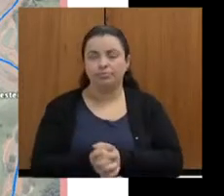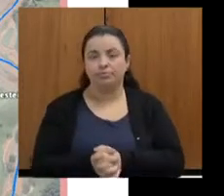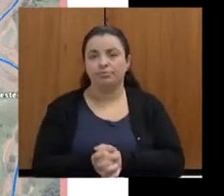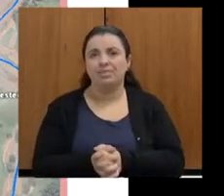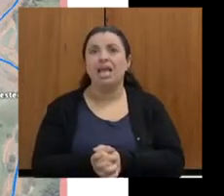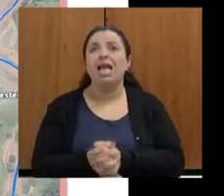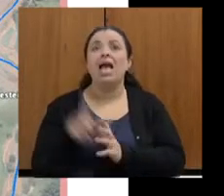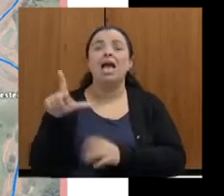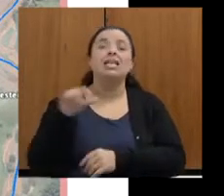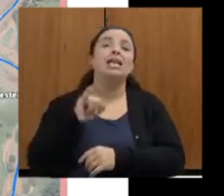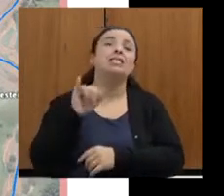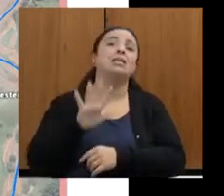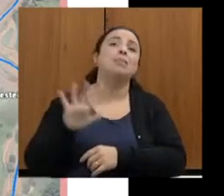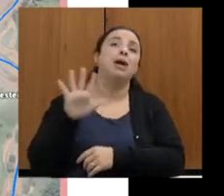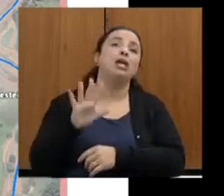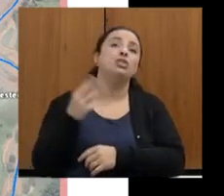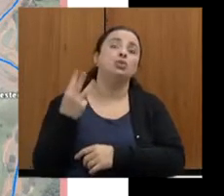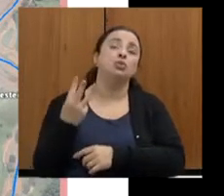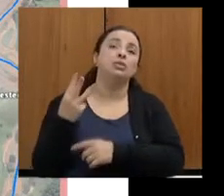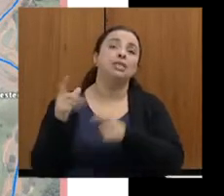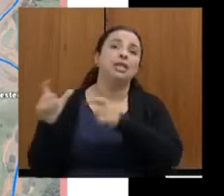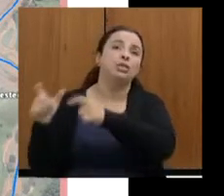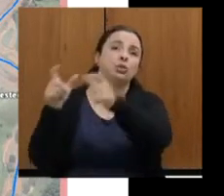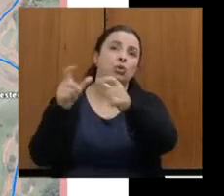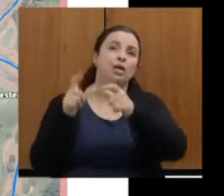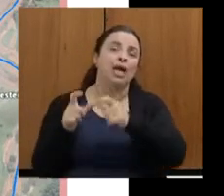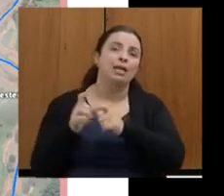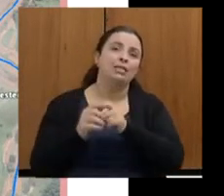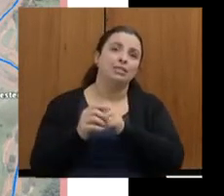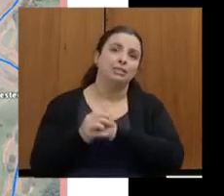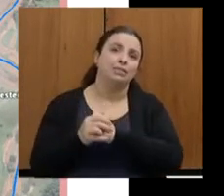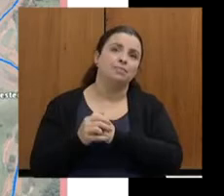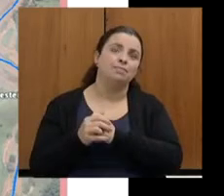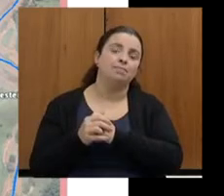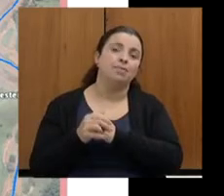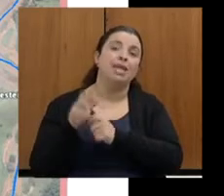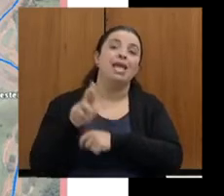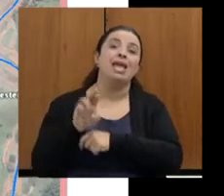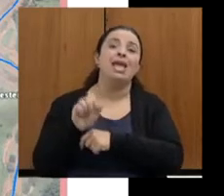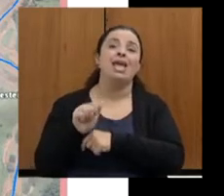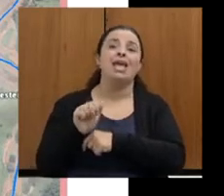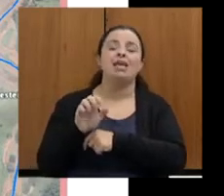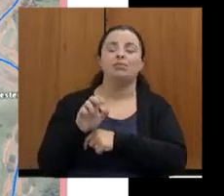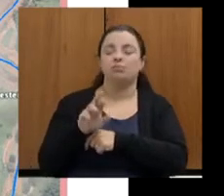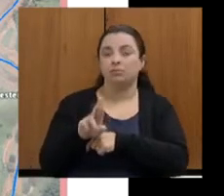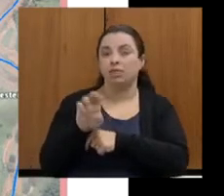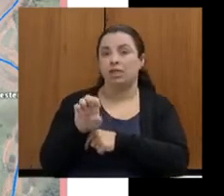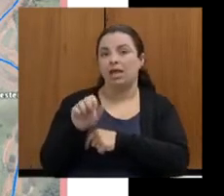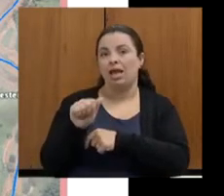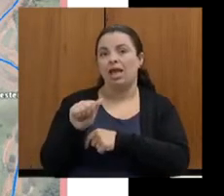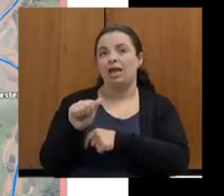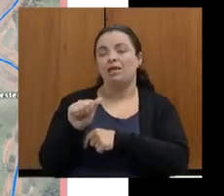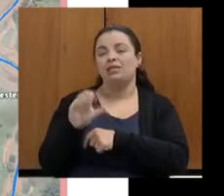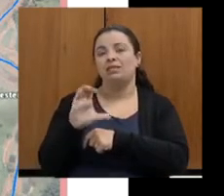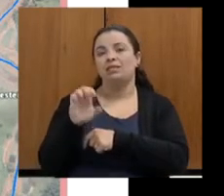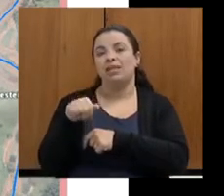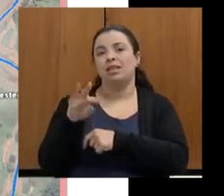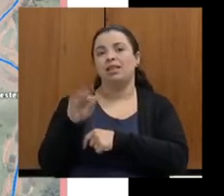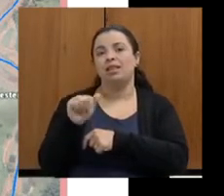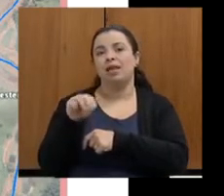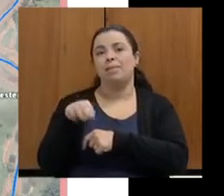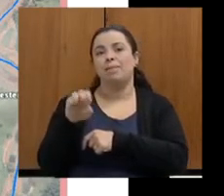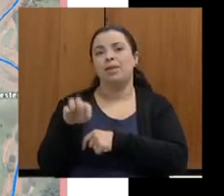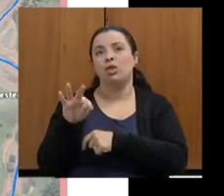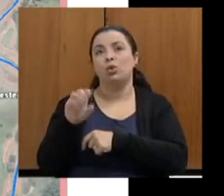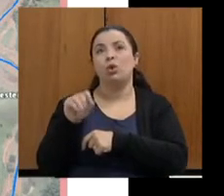essas imagens dos três se assentamentos e e as imagens dessas mulheres que têm feito parte da nossa vida né do grupo de estudo e